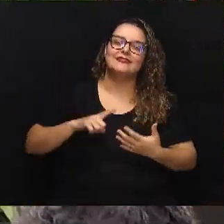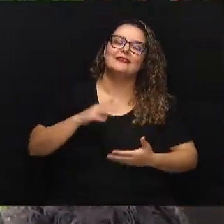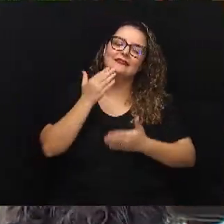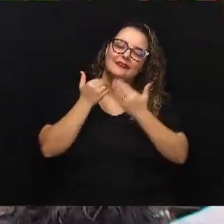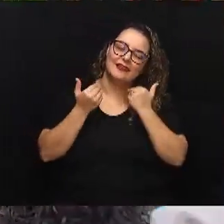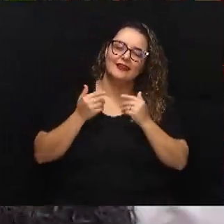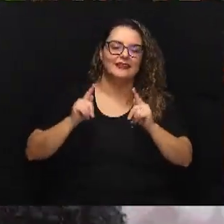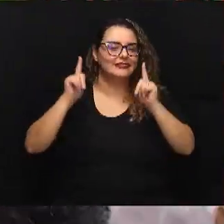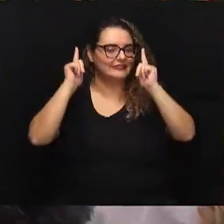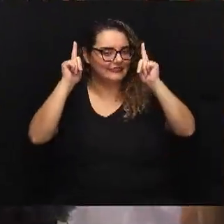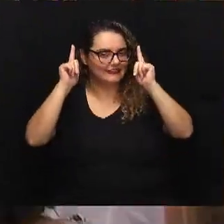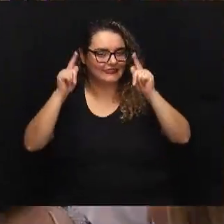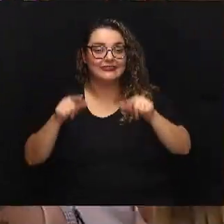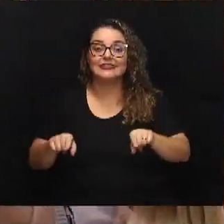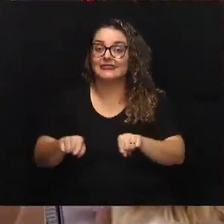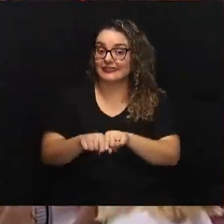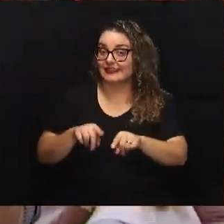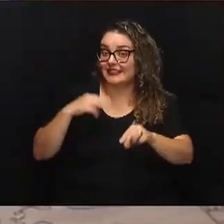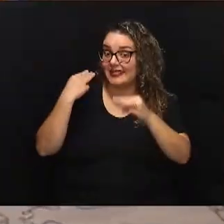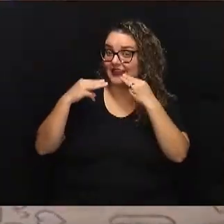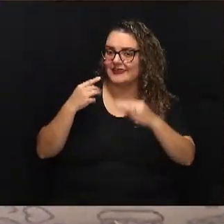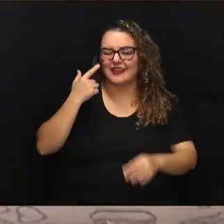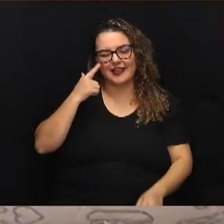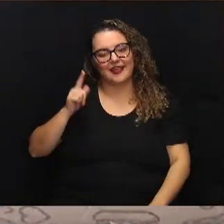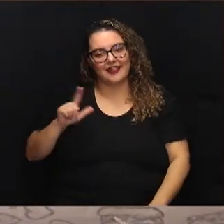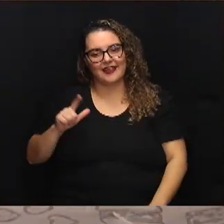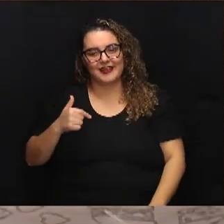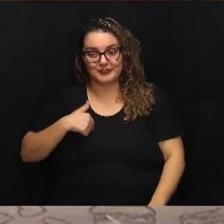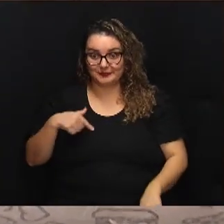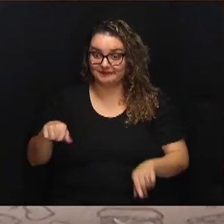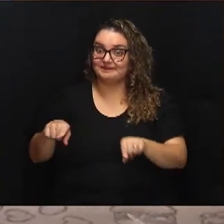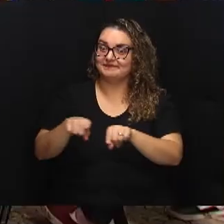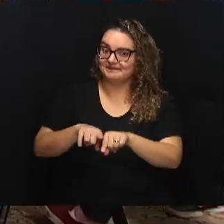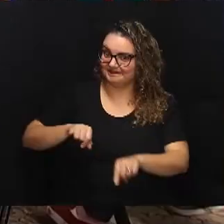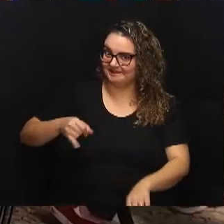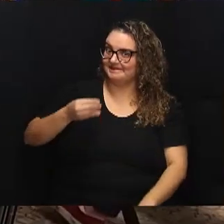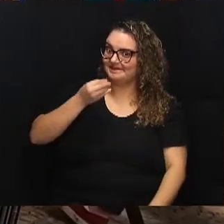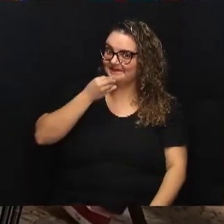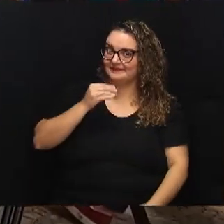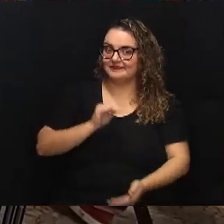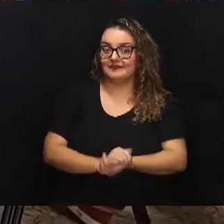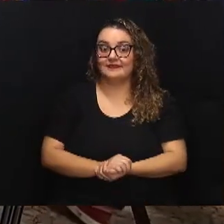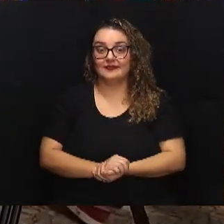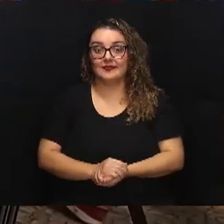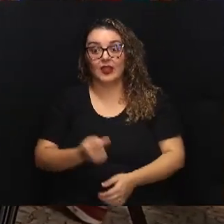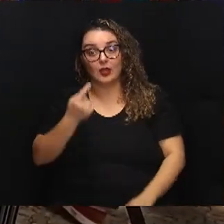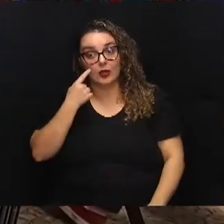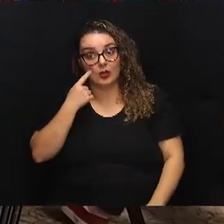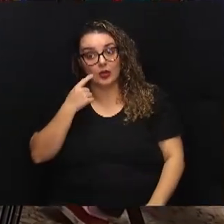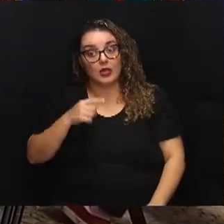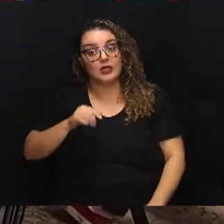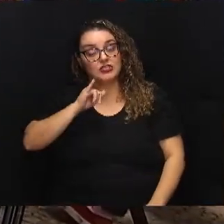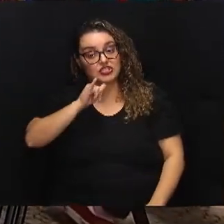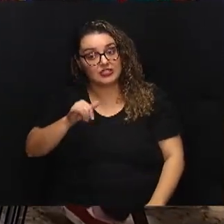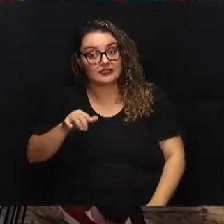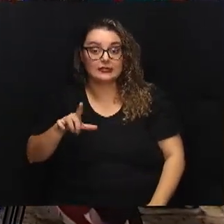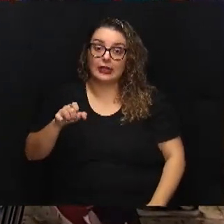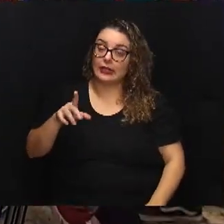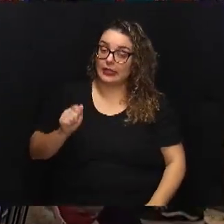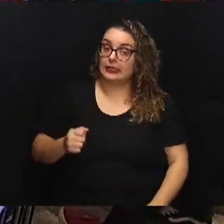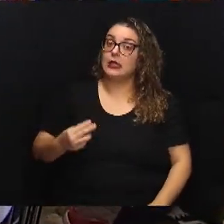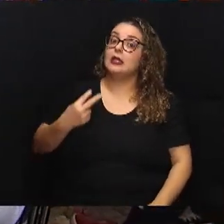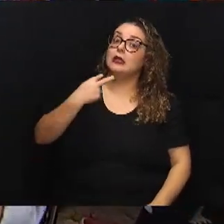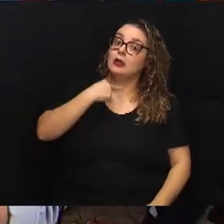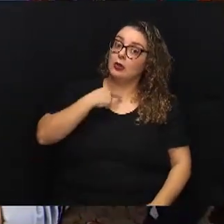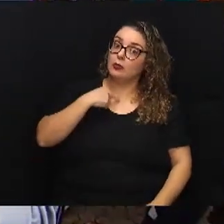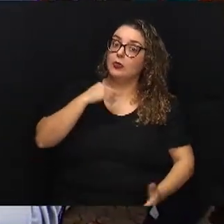tem diversão, tem música e, claro, eu também aproveitei. Olha, e diz a lenda que no domingo não pode faltar